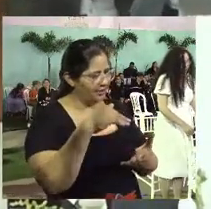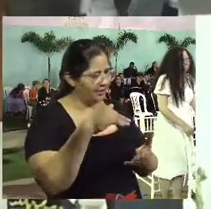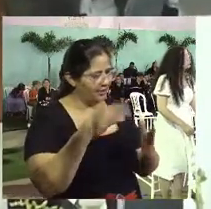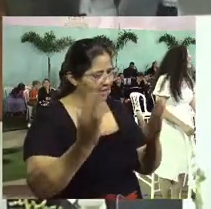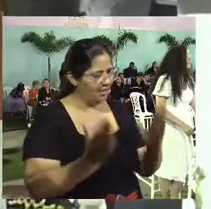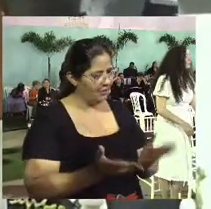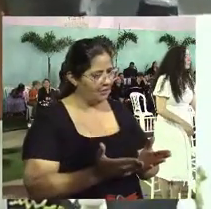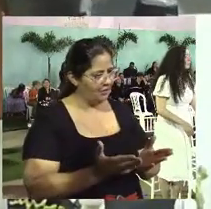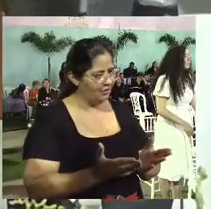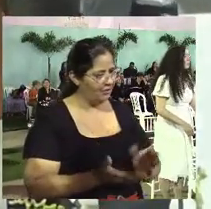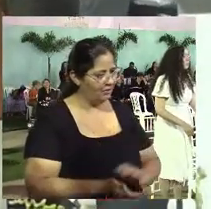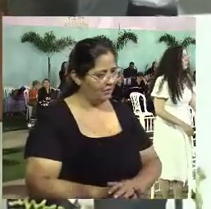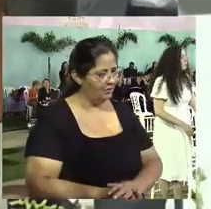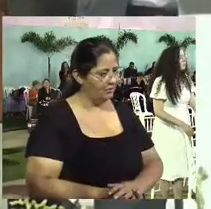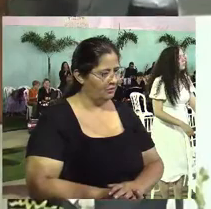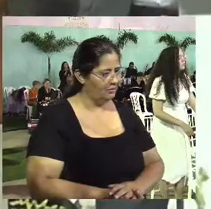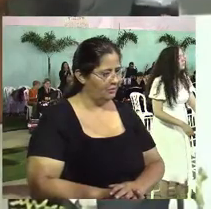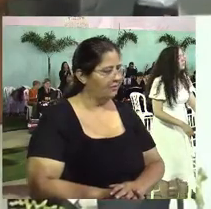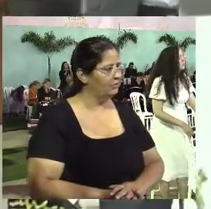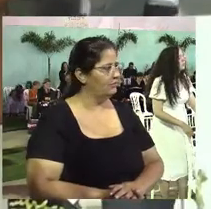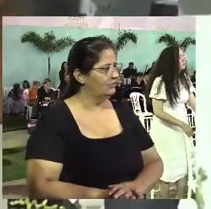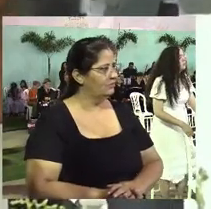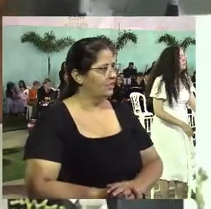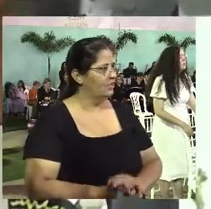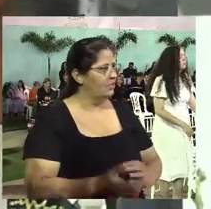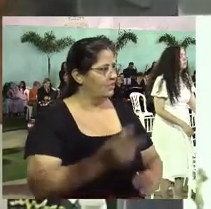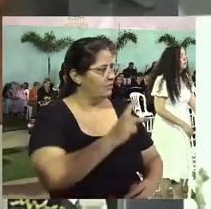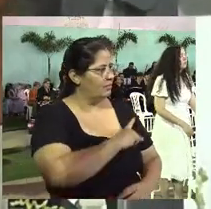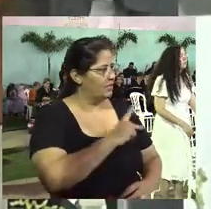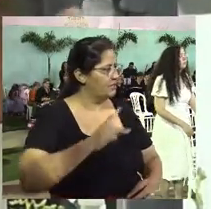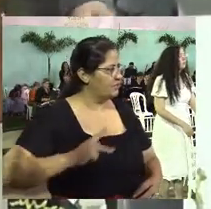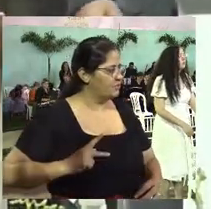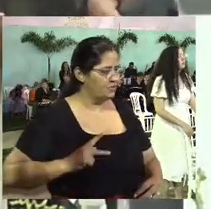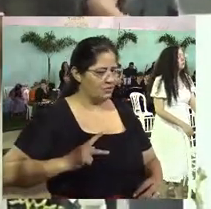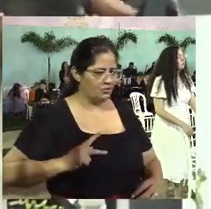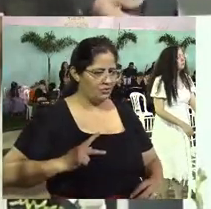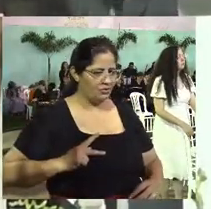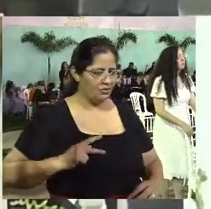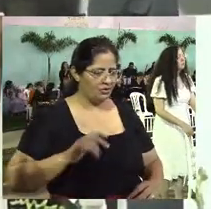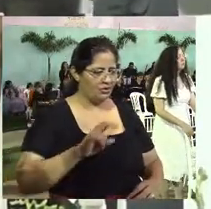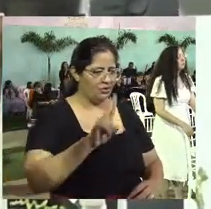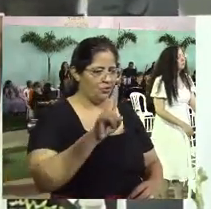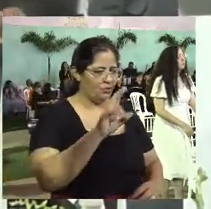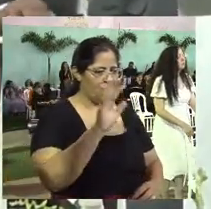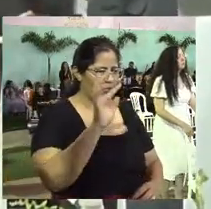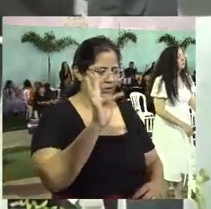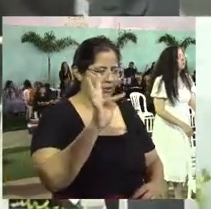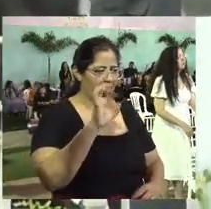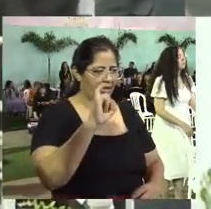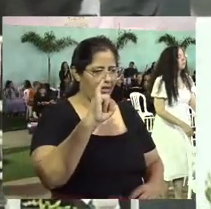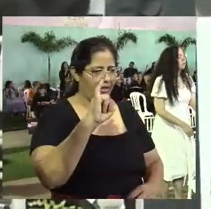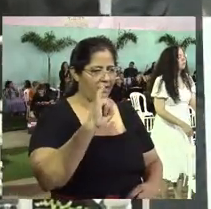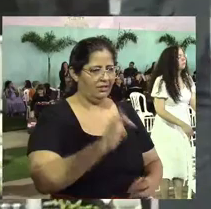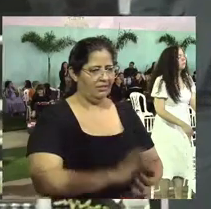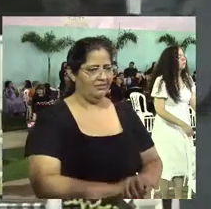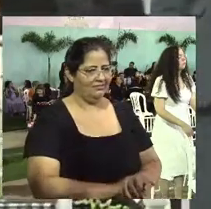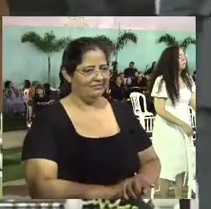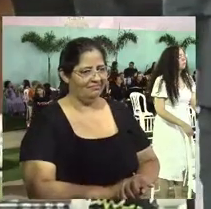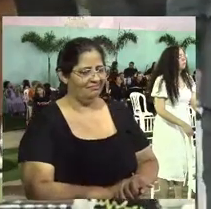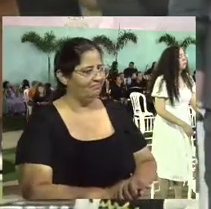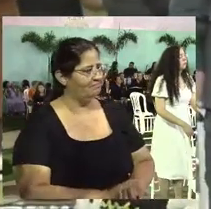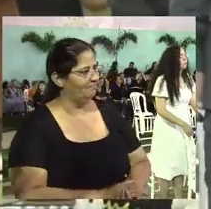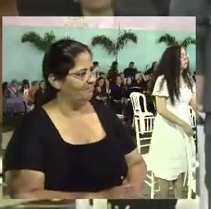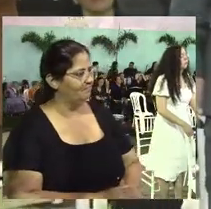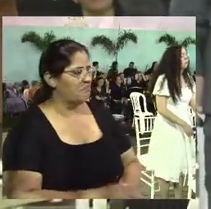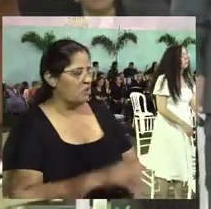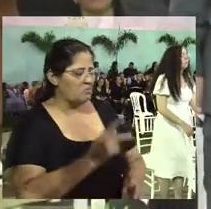o pastor que tá lá e pastor da UTI eu sou pastor de UTI meu me apaixonei pregar em minha maior paixão pregador de ti pessoas